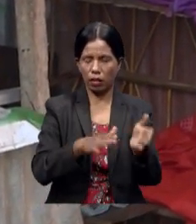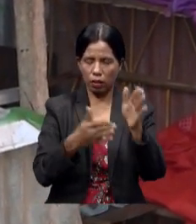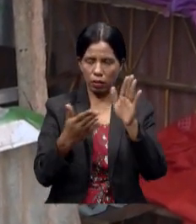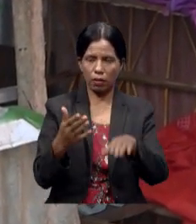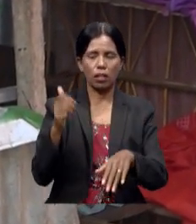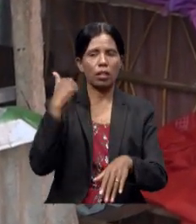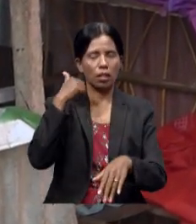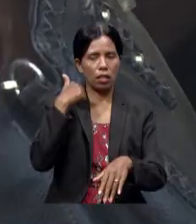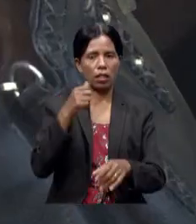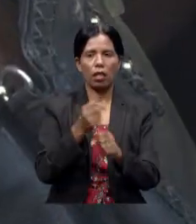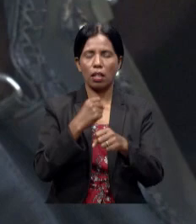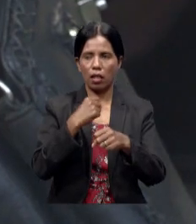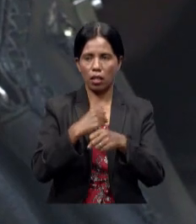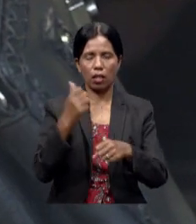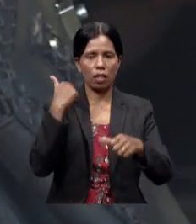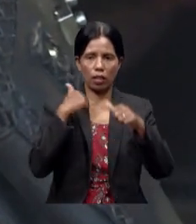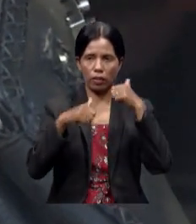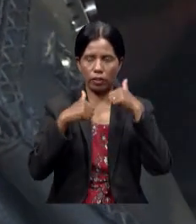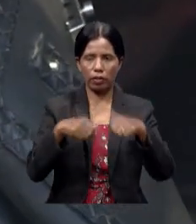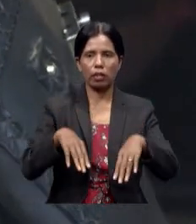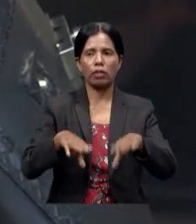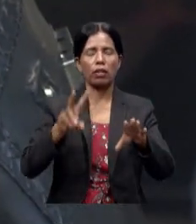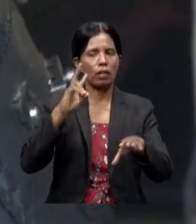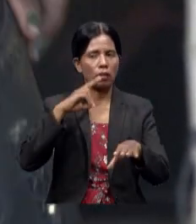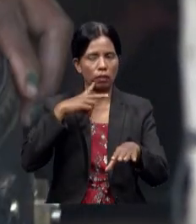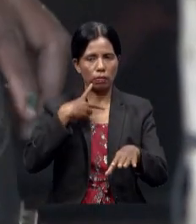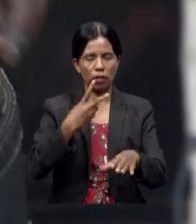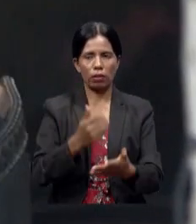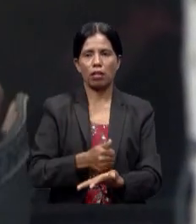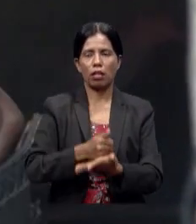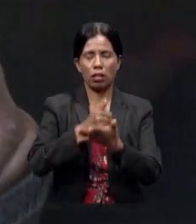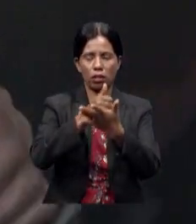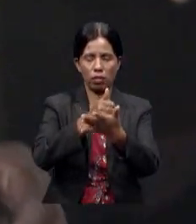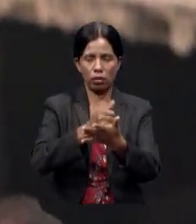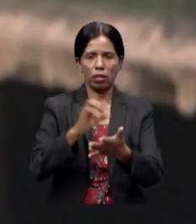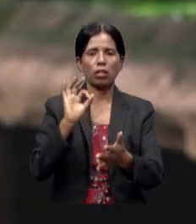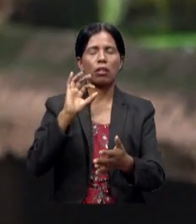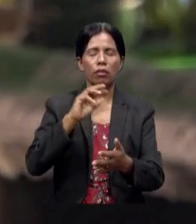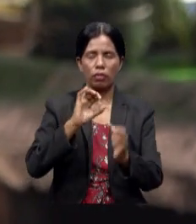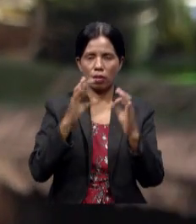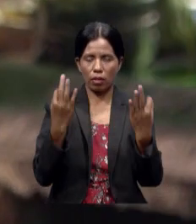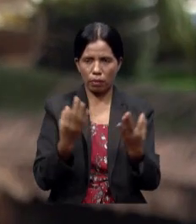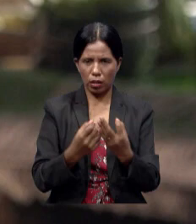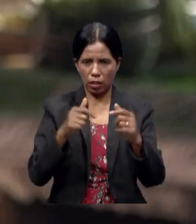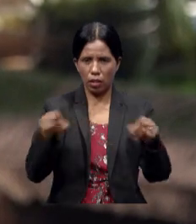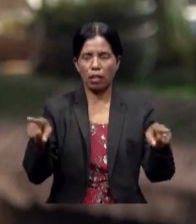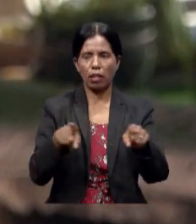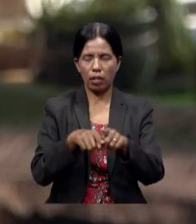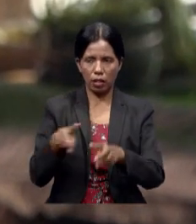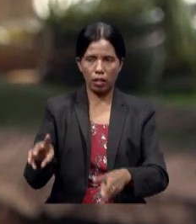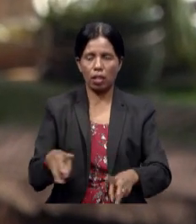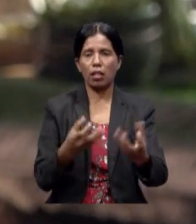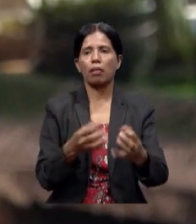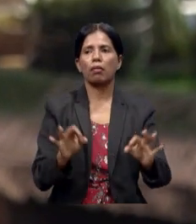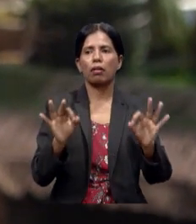Filomena Pereira halau deita atividade fa um modo rodi sustenta nia família e danei. Hanessa andalam único